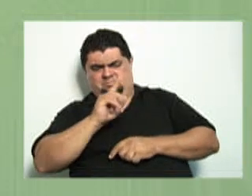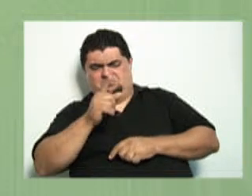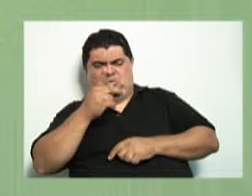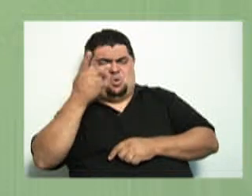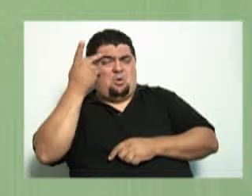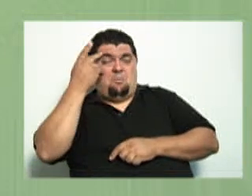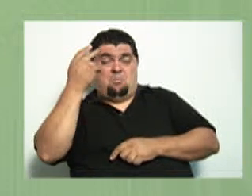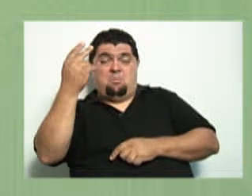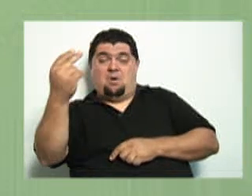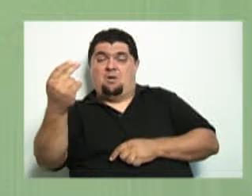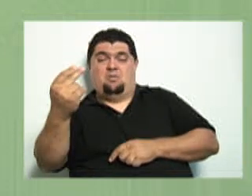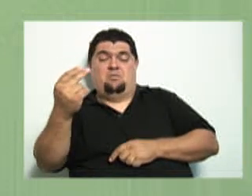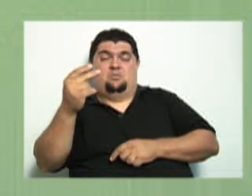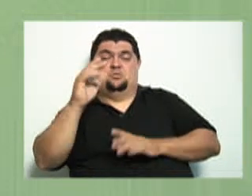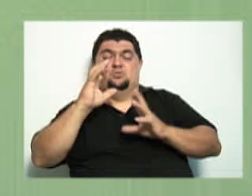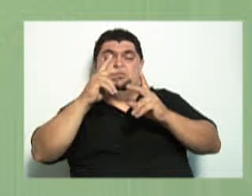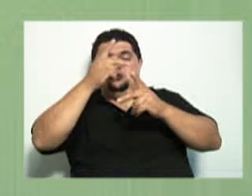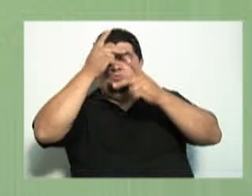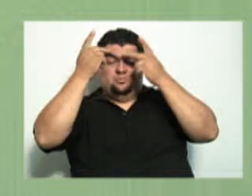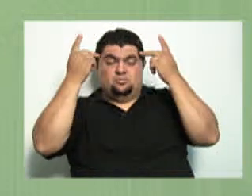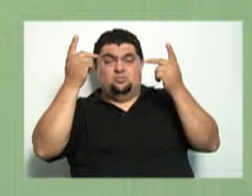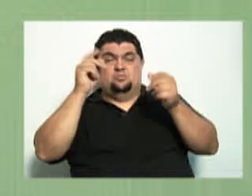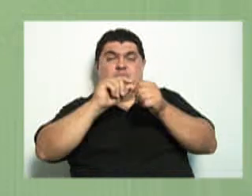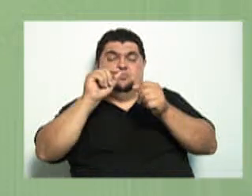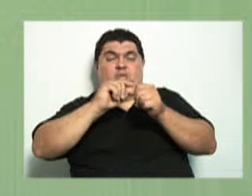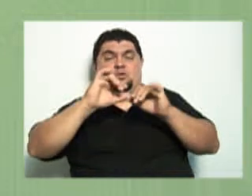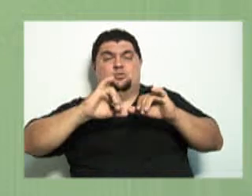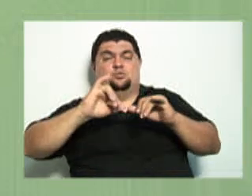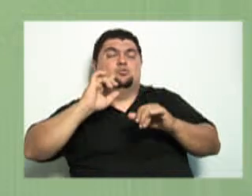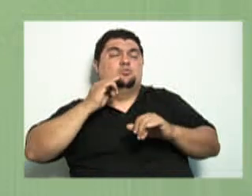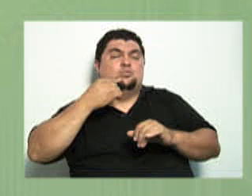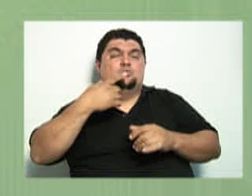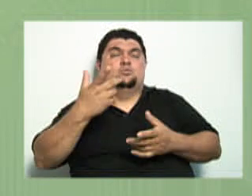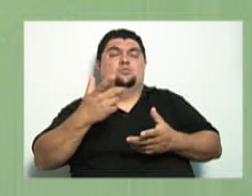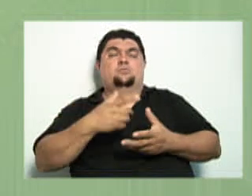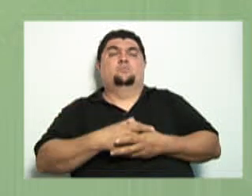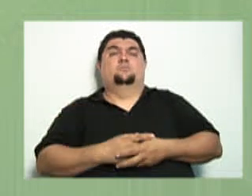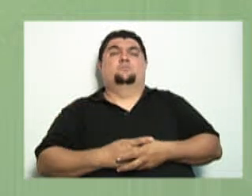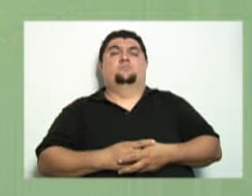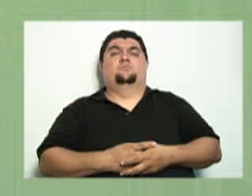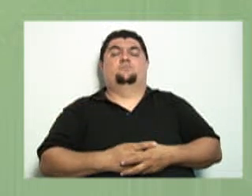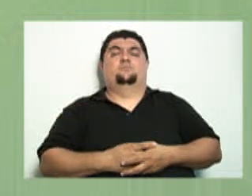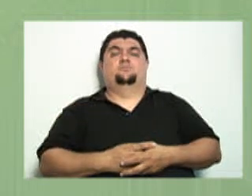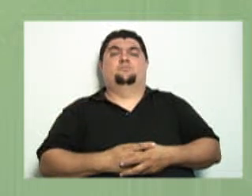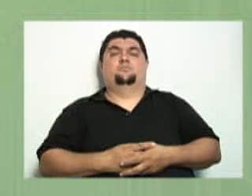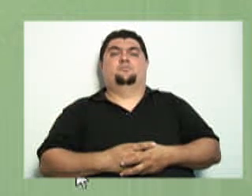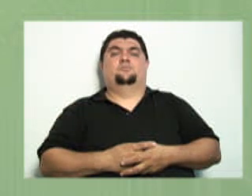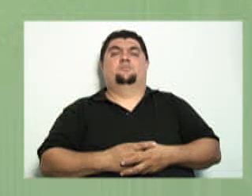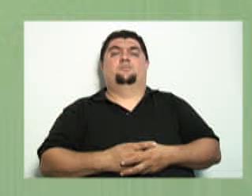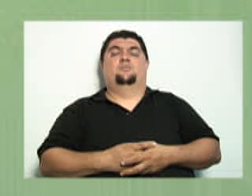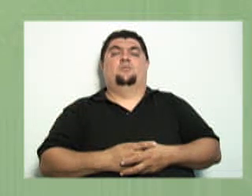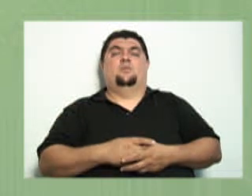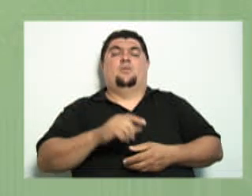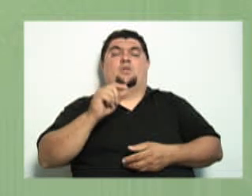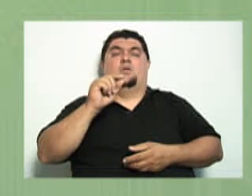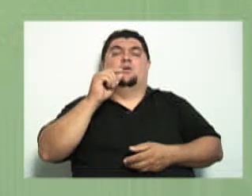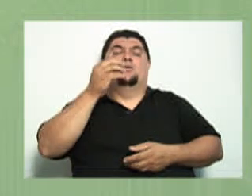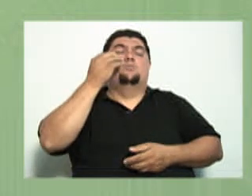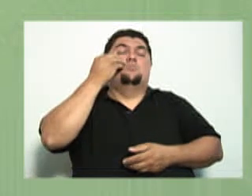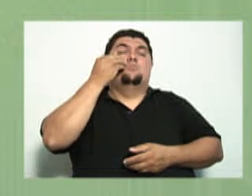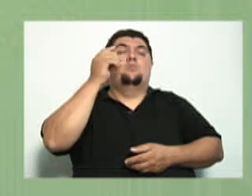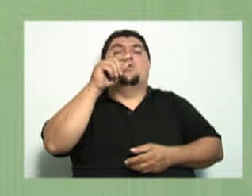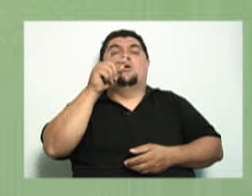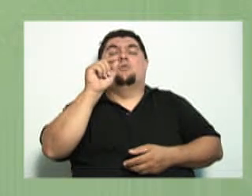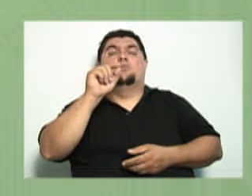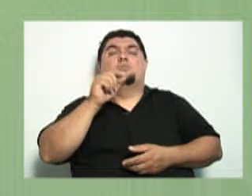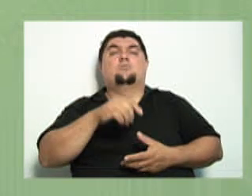forma predatória, destruindo mesmo, sem se importar com o que a gente deixa para as próximas gerações, o que é uma preocupação que a gente deveria